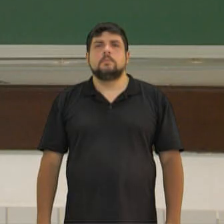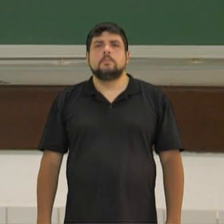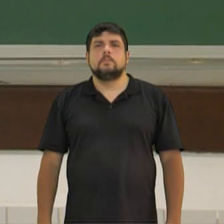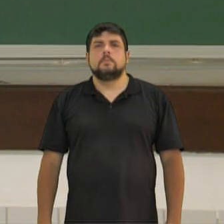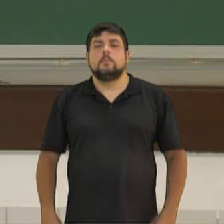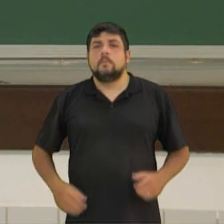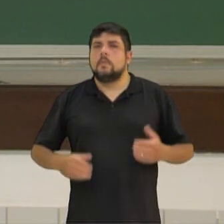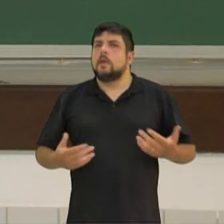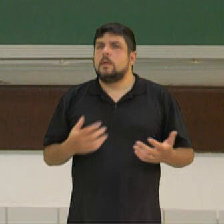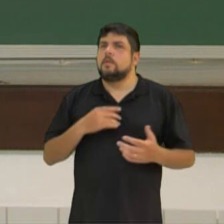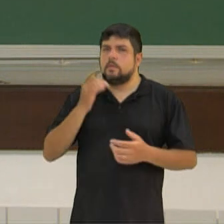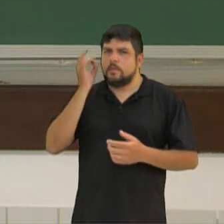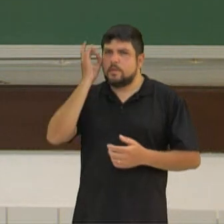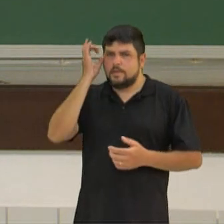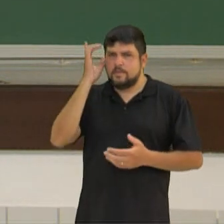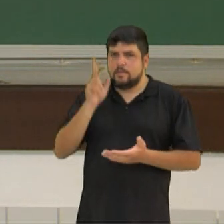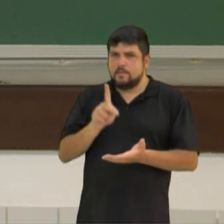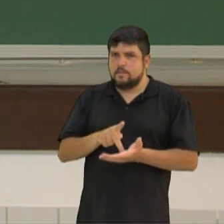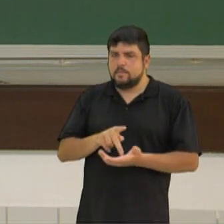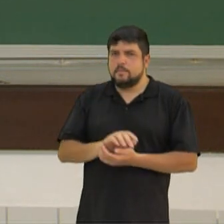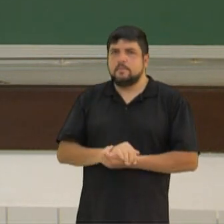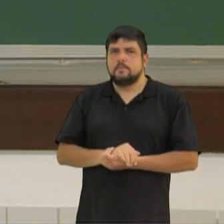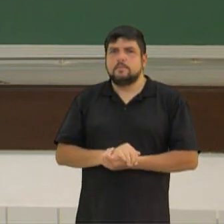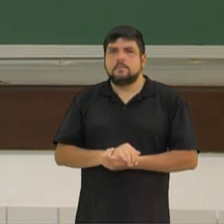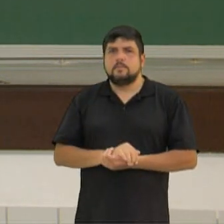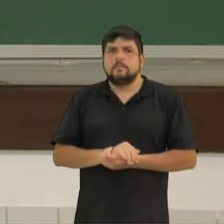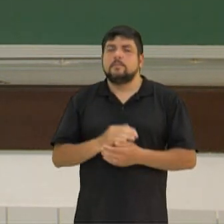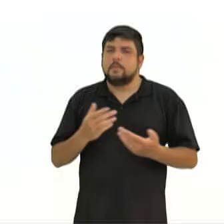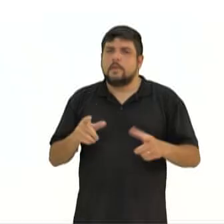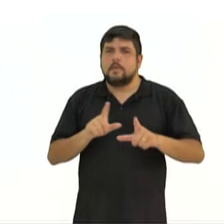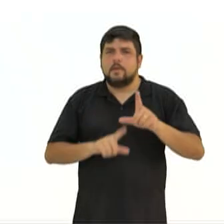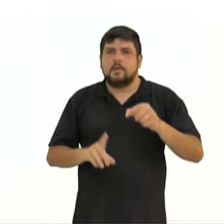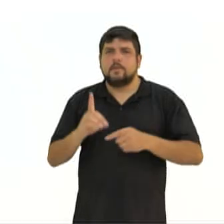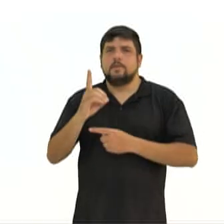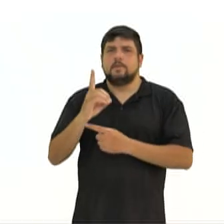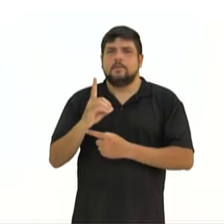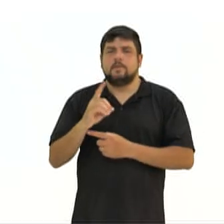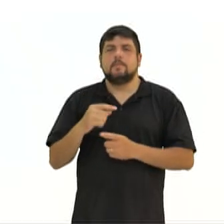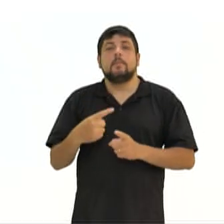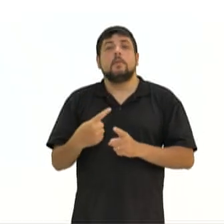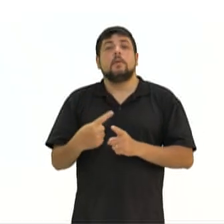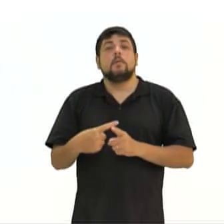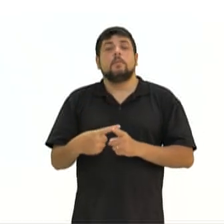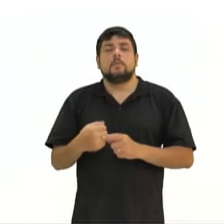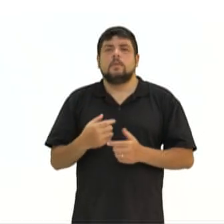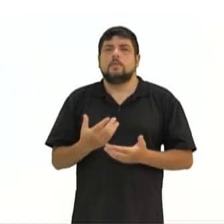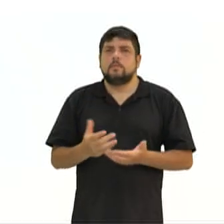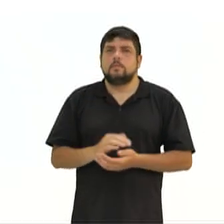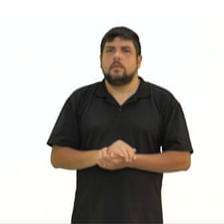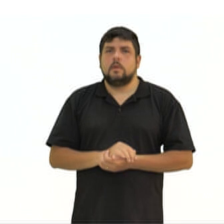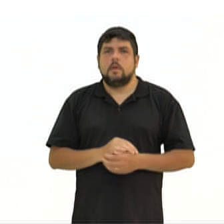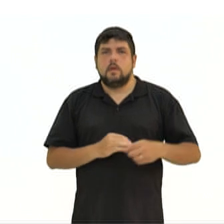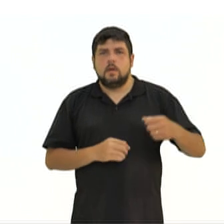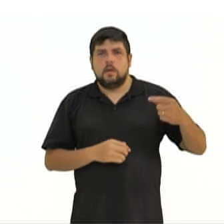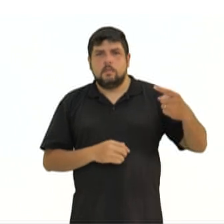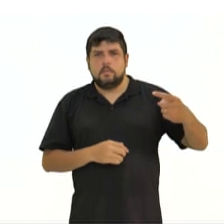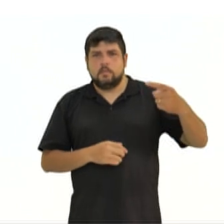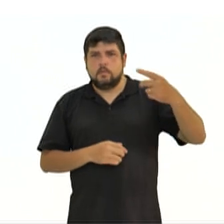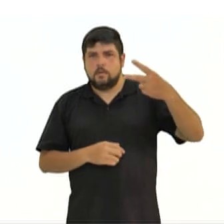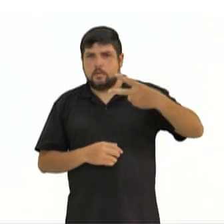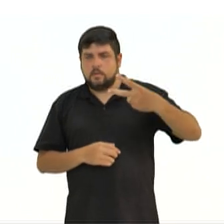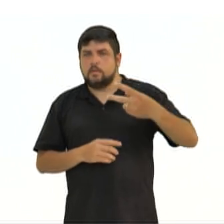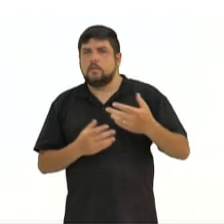Essa tá fácil, não tá? É a letra D, né? Por quê? Primeira e segunda